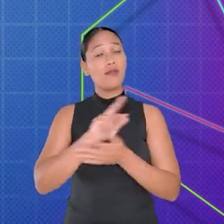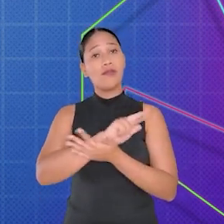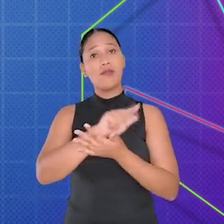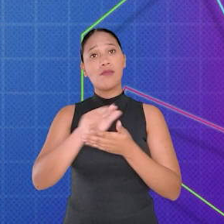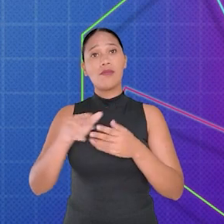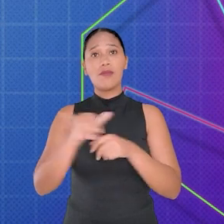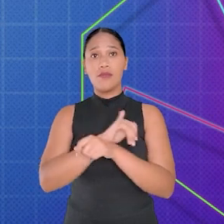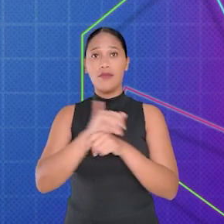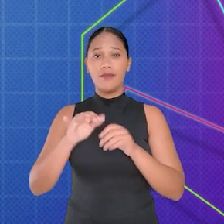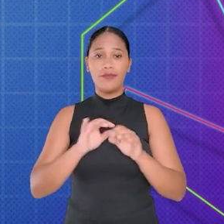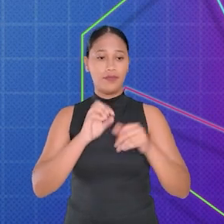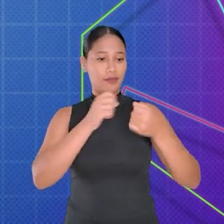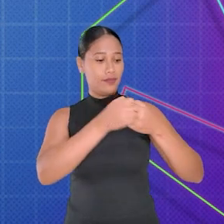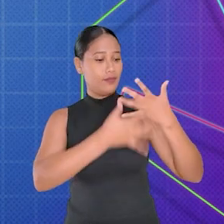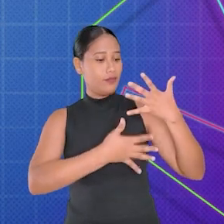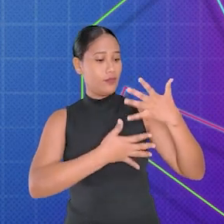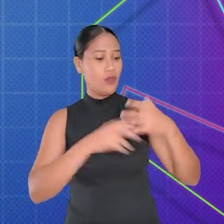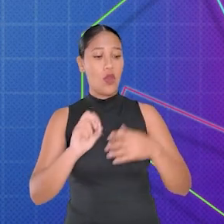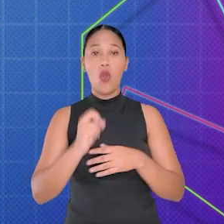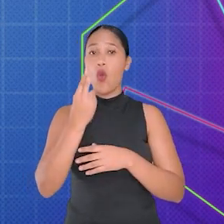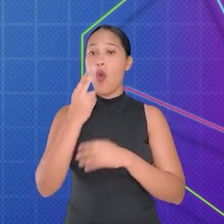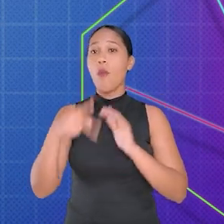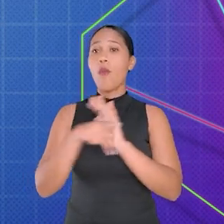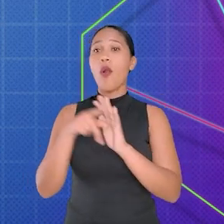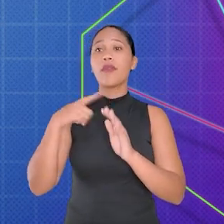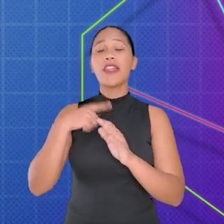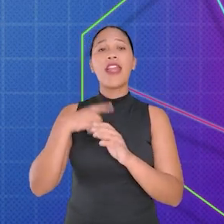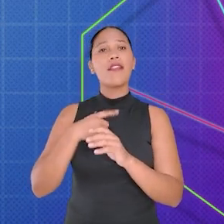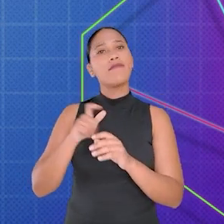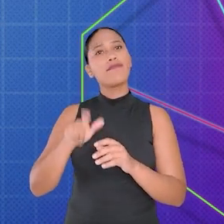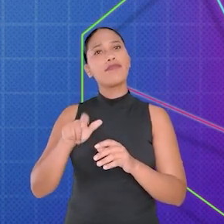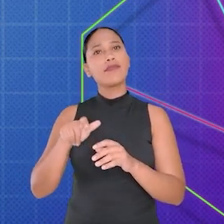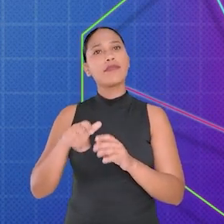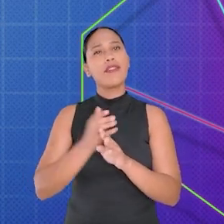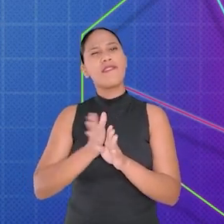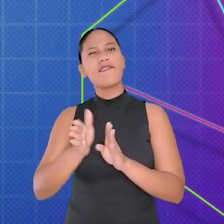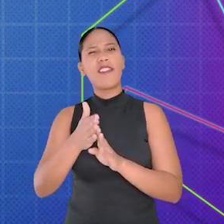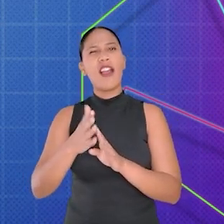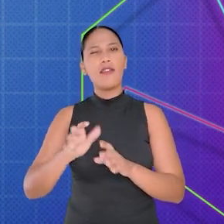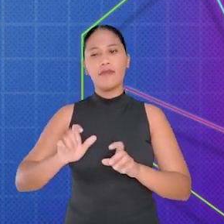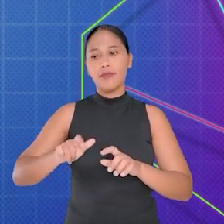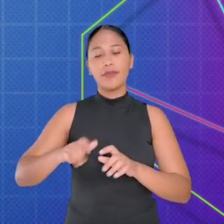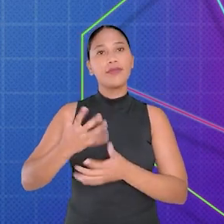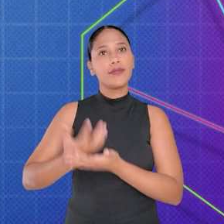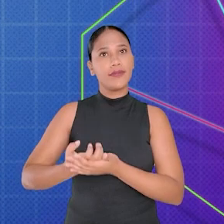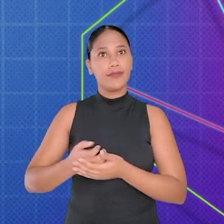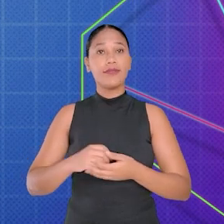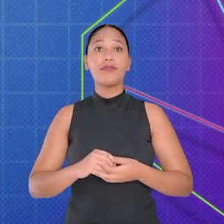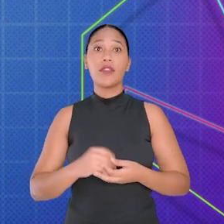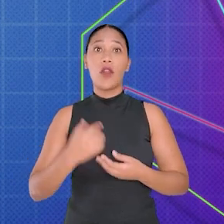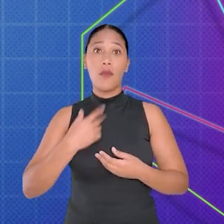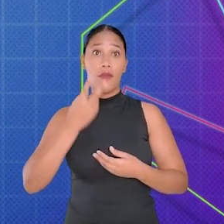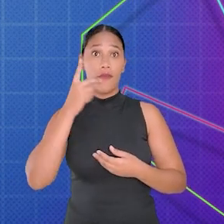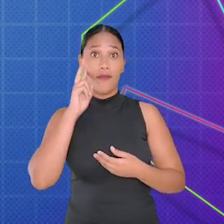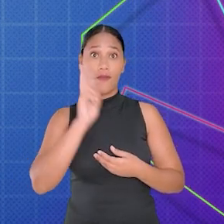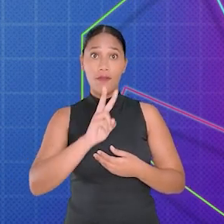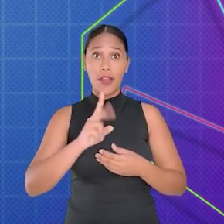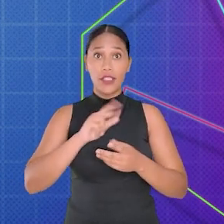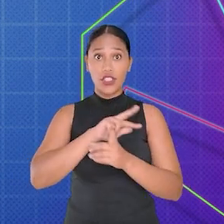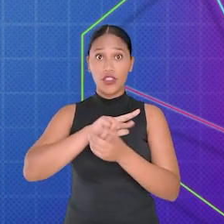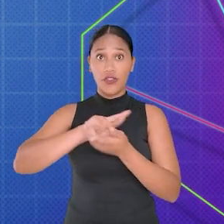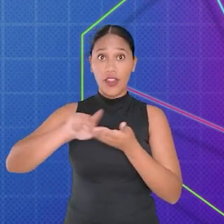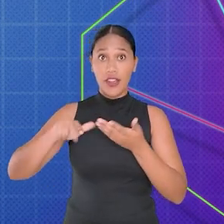ferramentas correspondentes na barra de ferramentas ou através dos atalhos do teclado. Para visualizar a cena 3D de